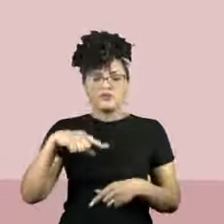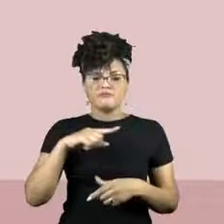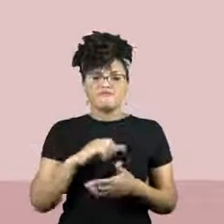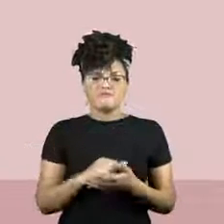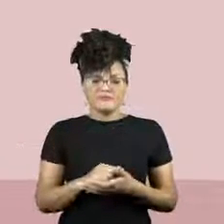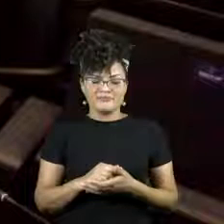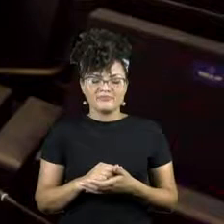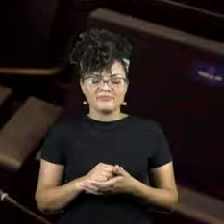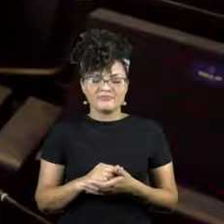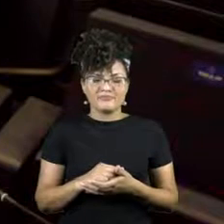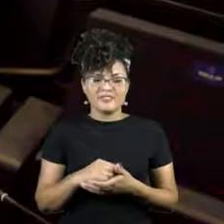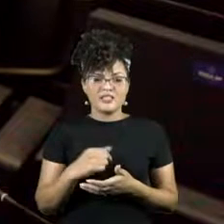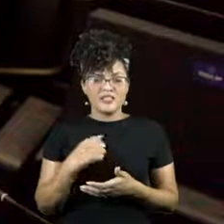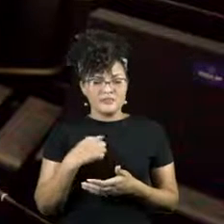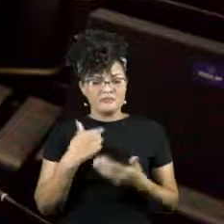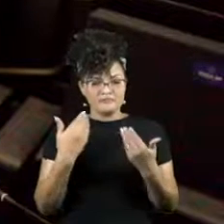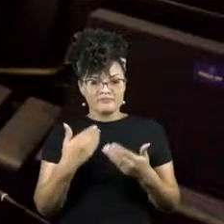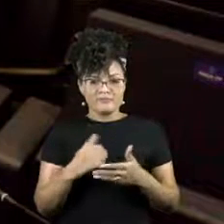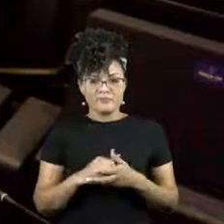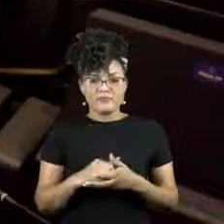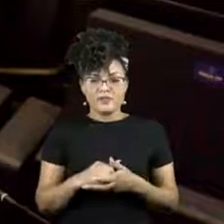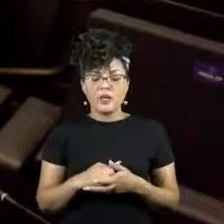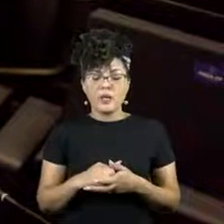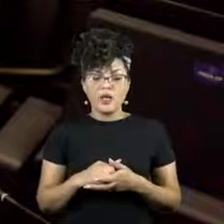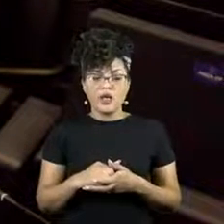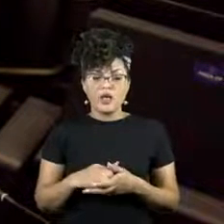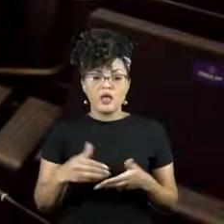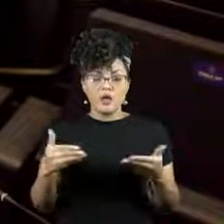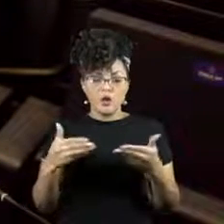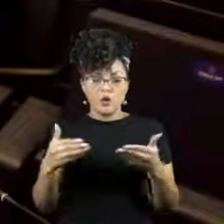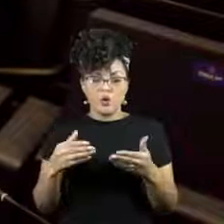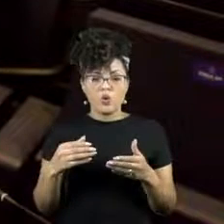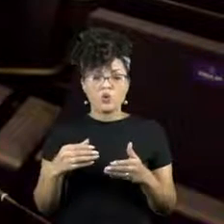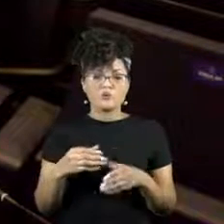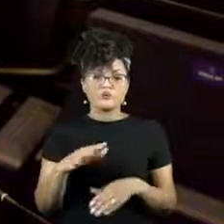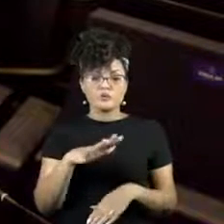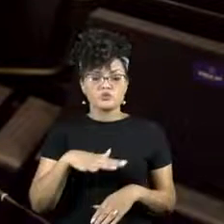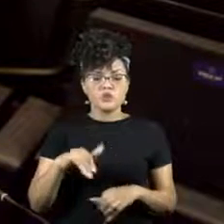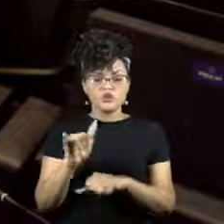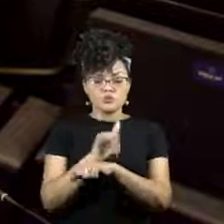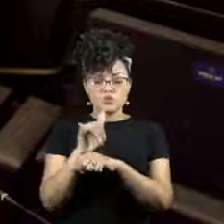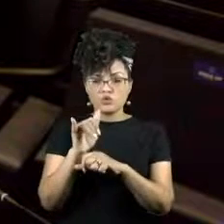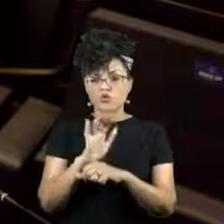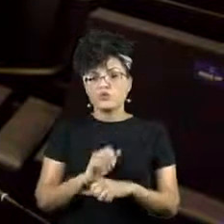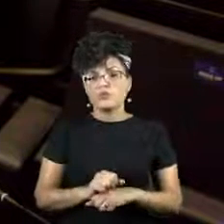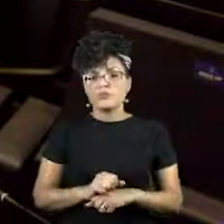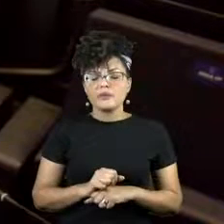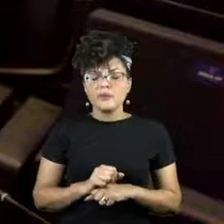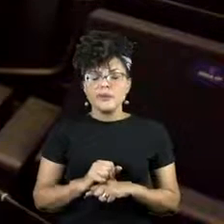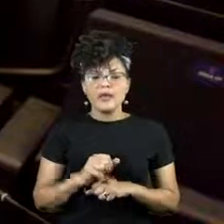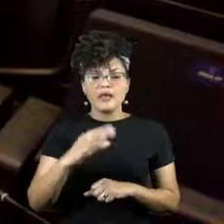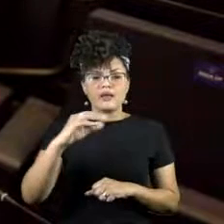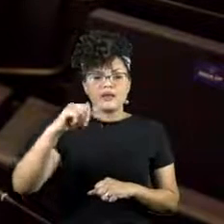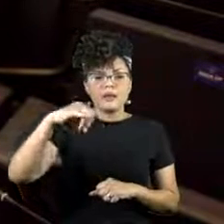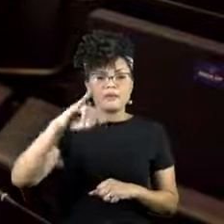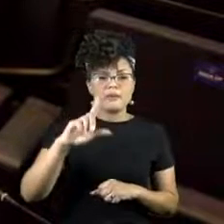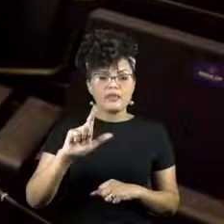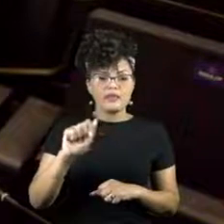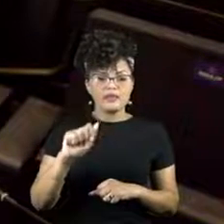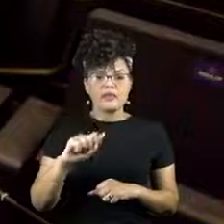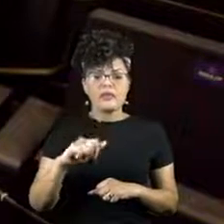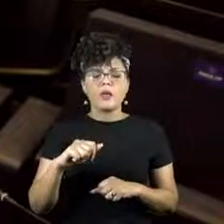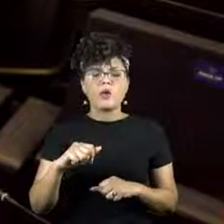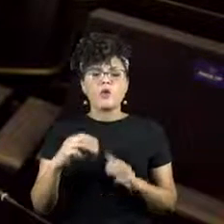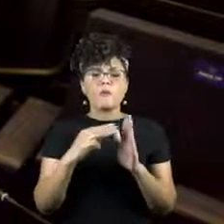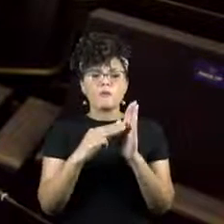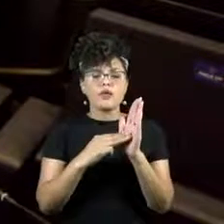Tudo bem? A gente tem uma pergunta aqui do pessoal do YouTube, tá? É a Camila Bittencourt. Ela pergunta: o método de Felênios